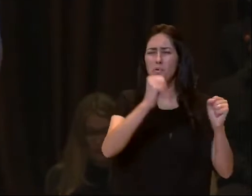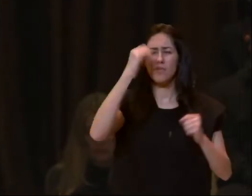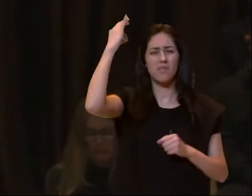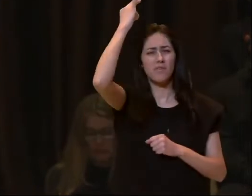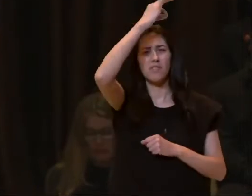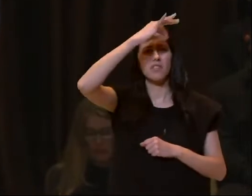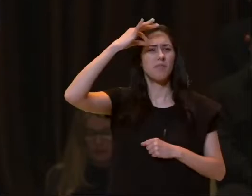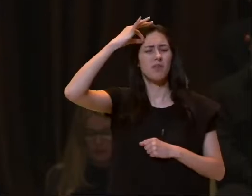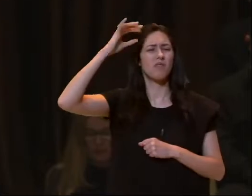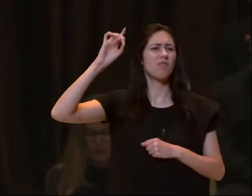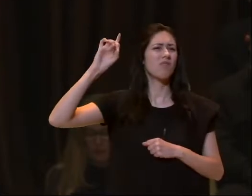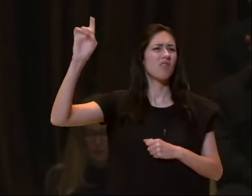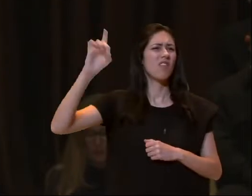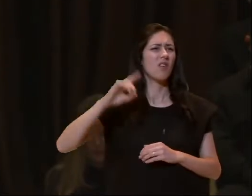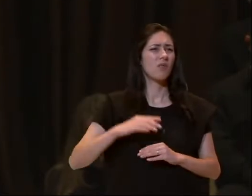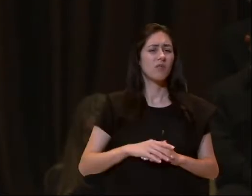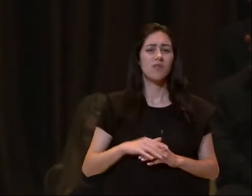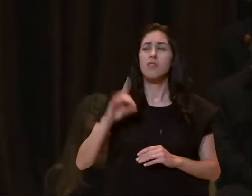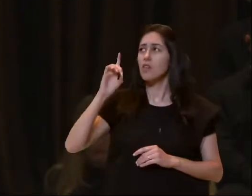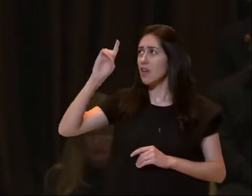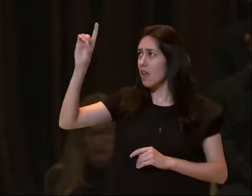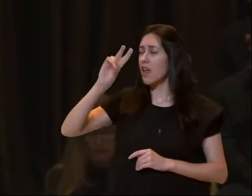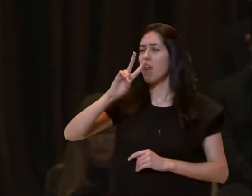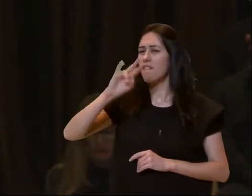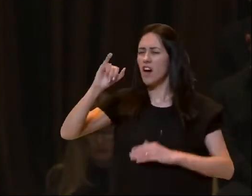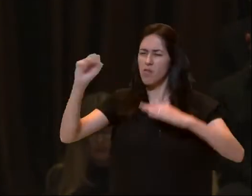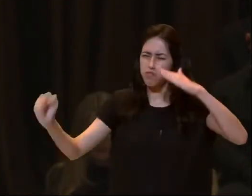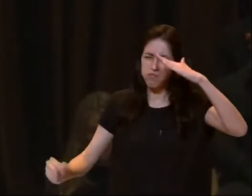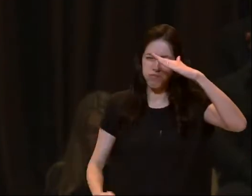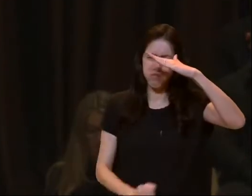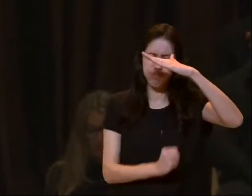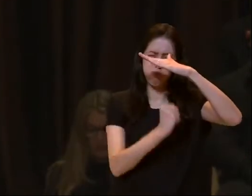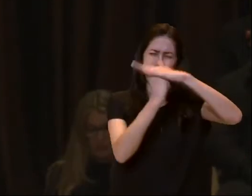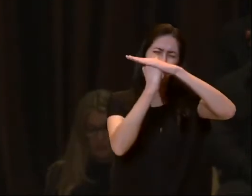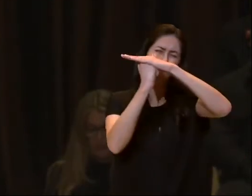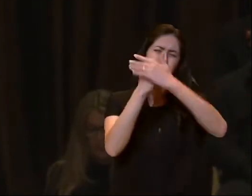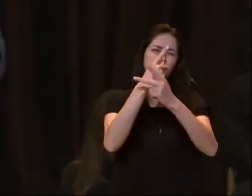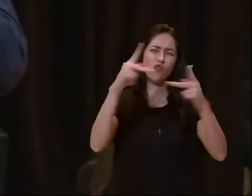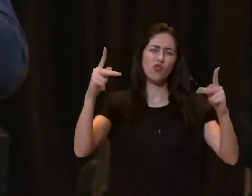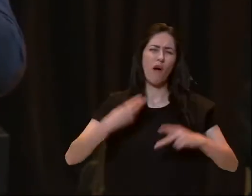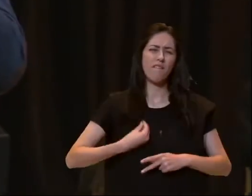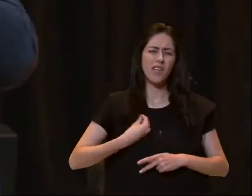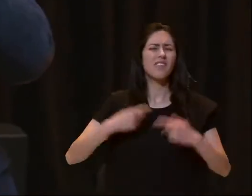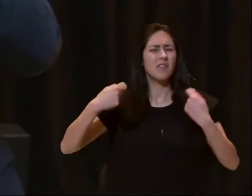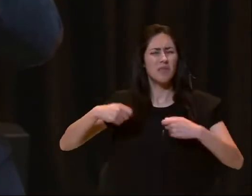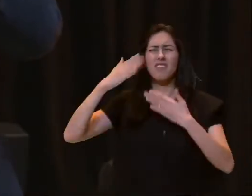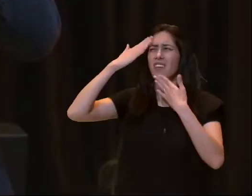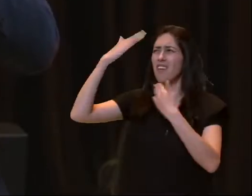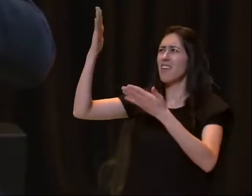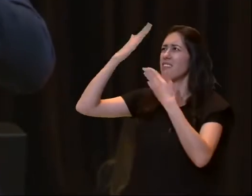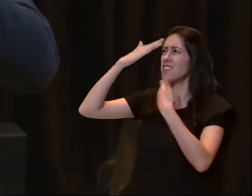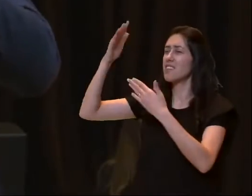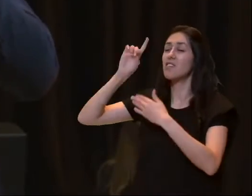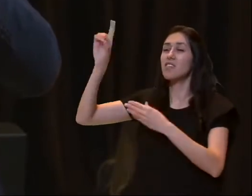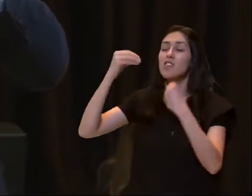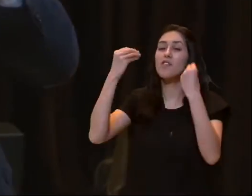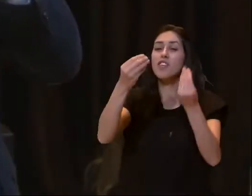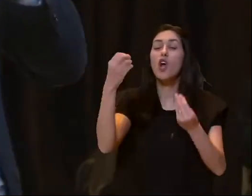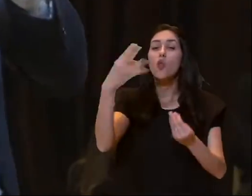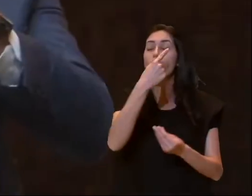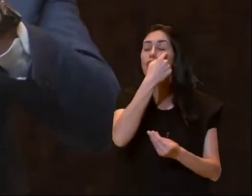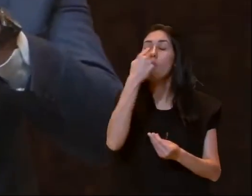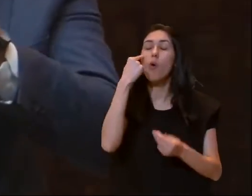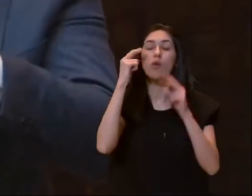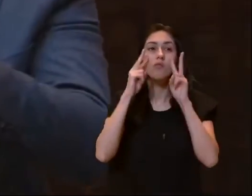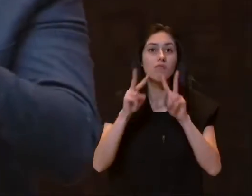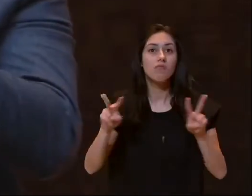Deus. Ele vai fazer transbordar a sua vida de gratidão. Ele vai te dar novos olhos. Ele vai te